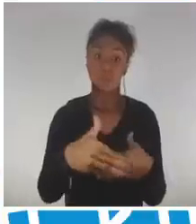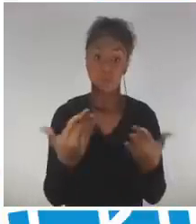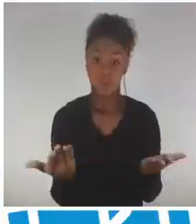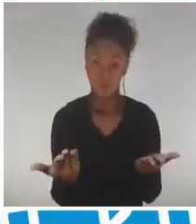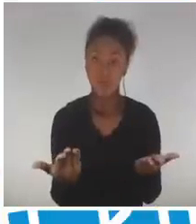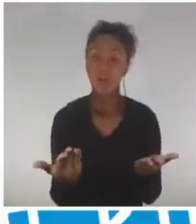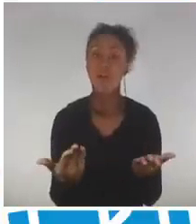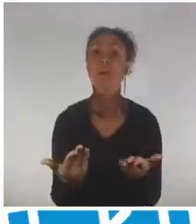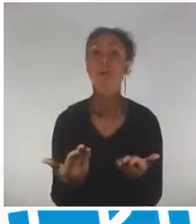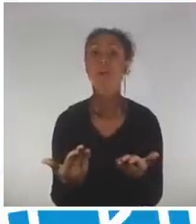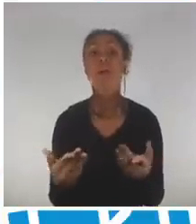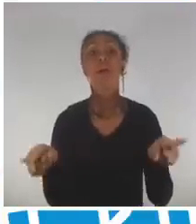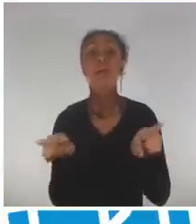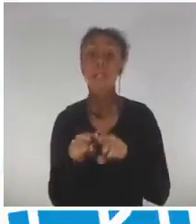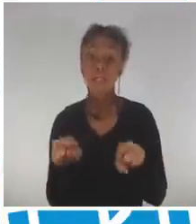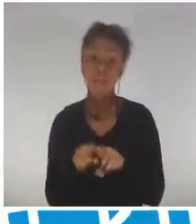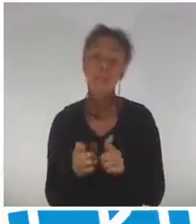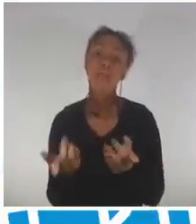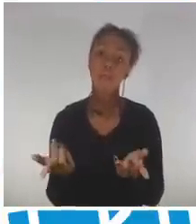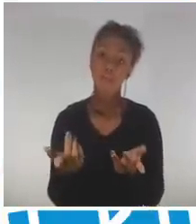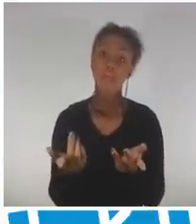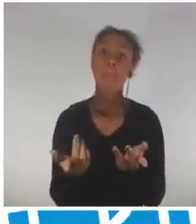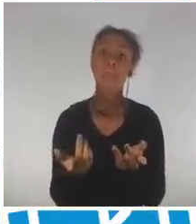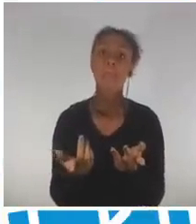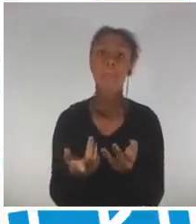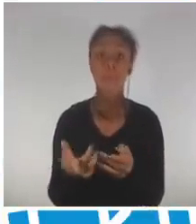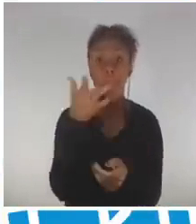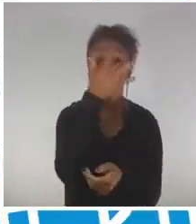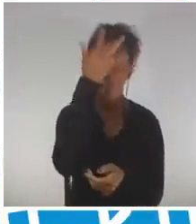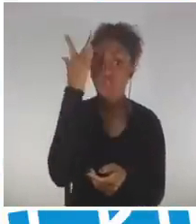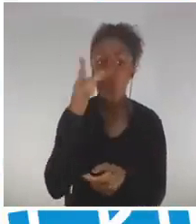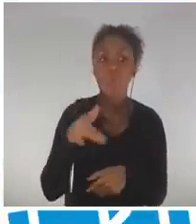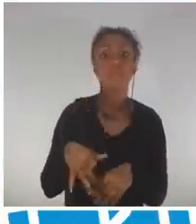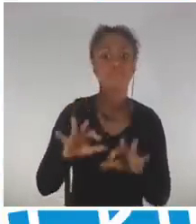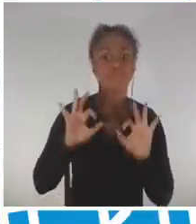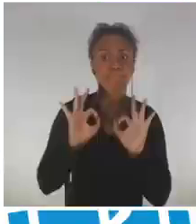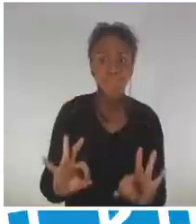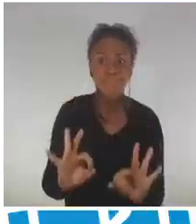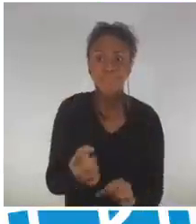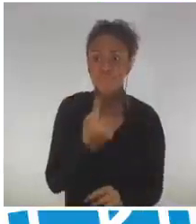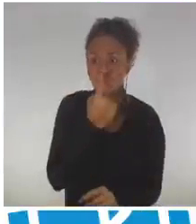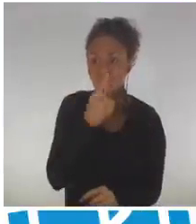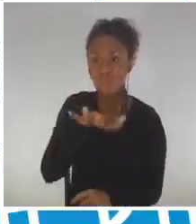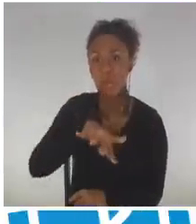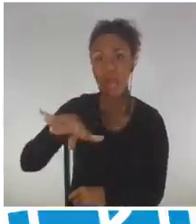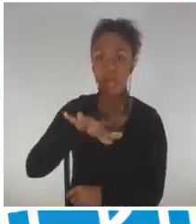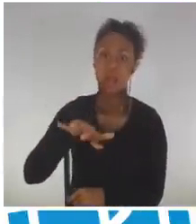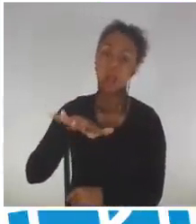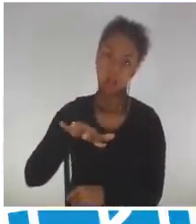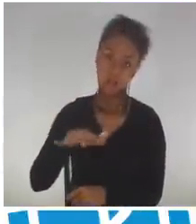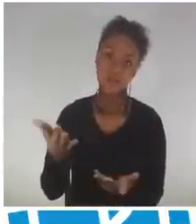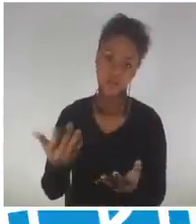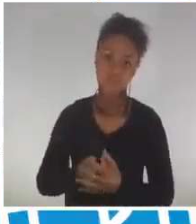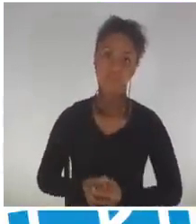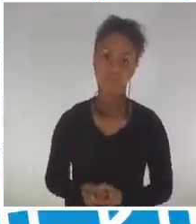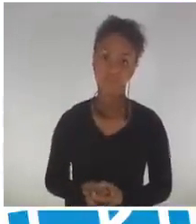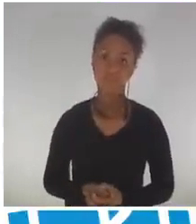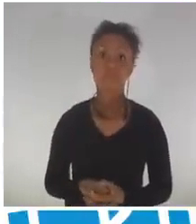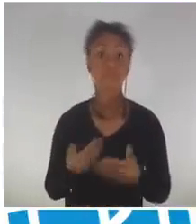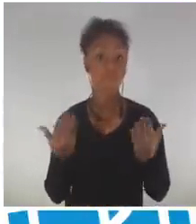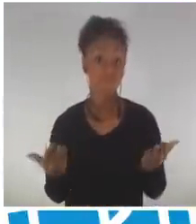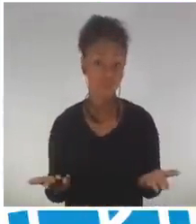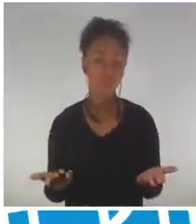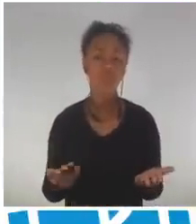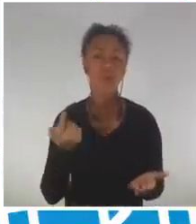utilizar aplicadores, né, muito bem treinados para isso. Então, quer dizer, mesmo que haja uma redução